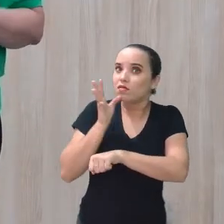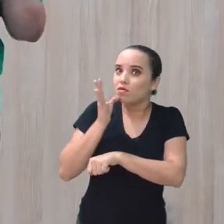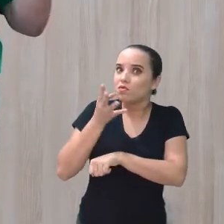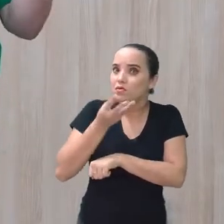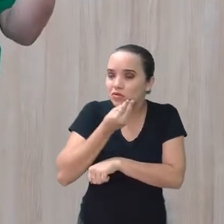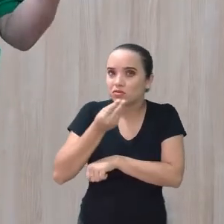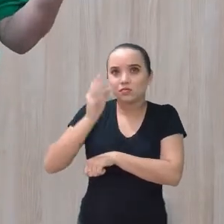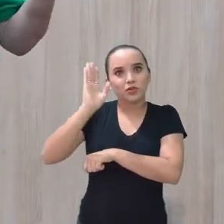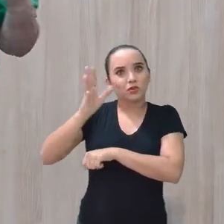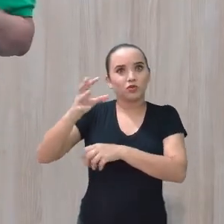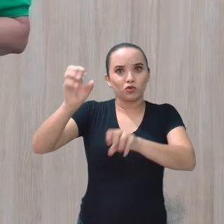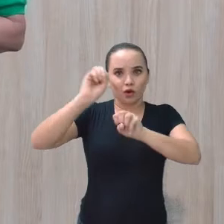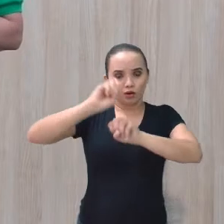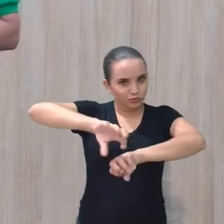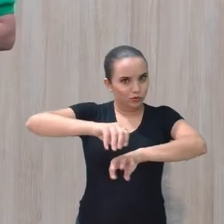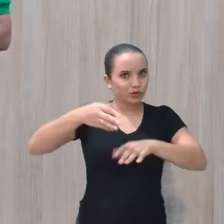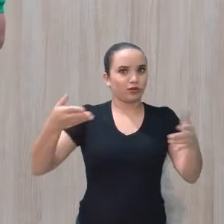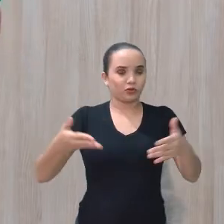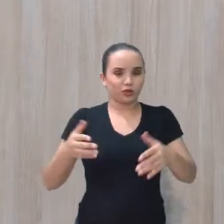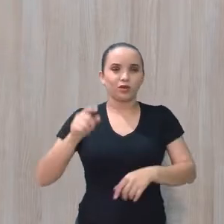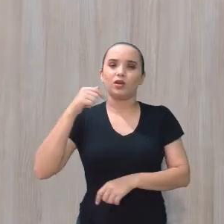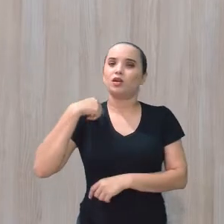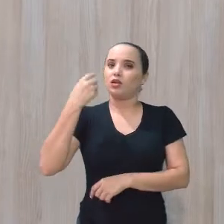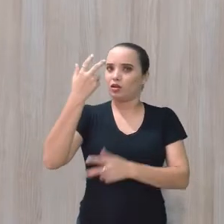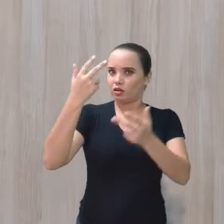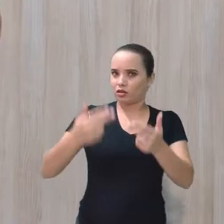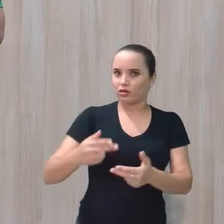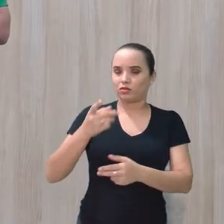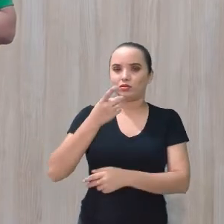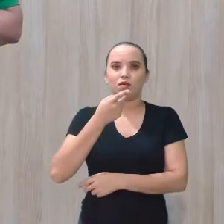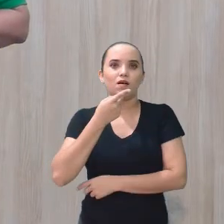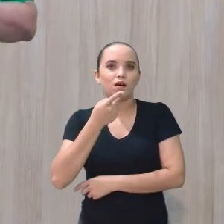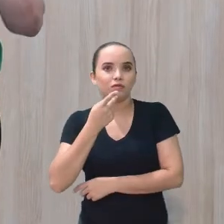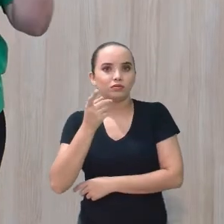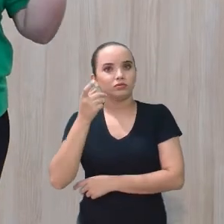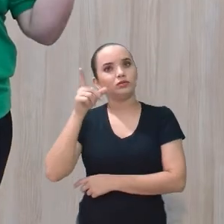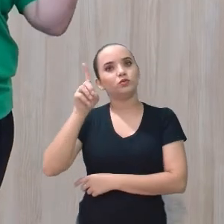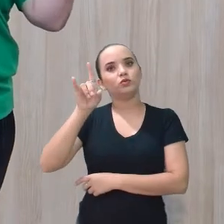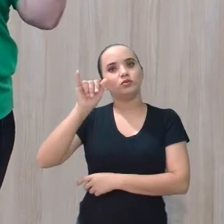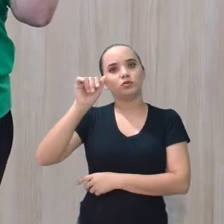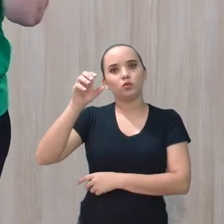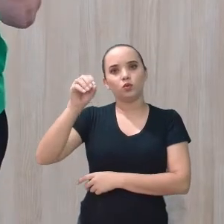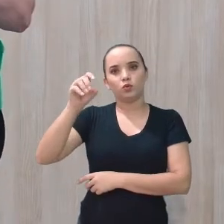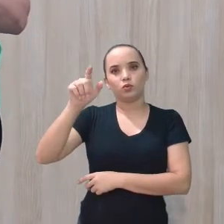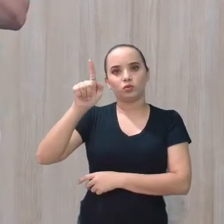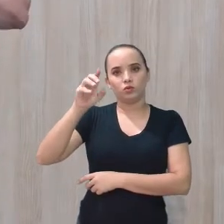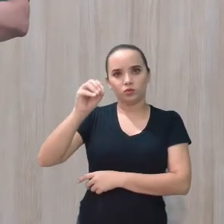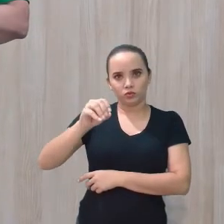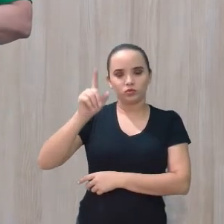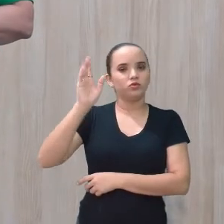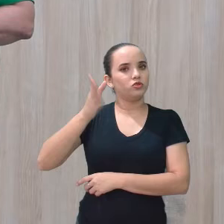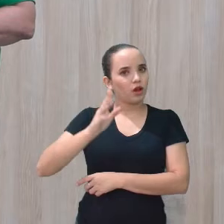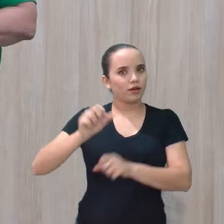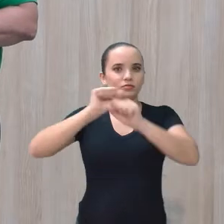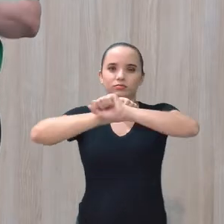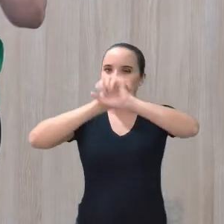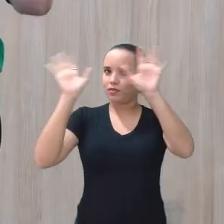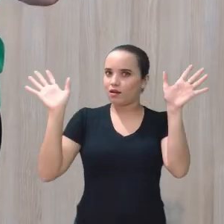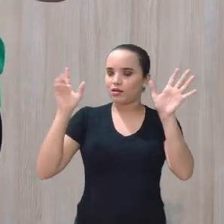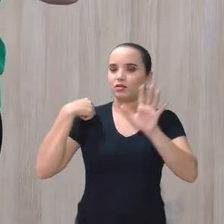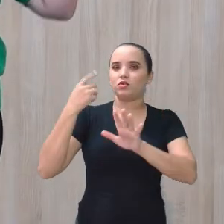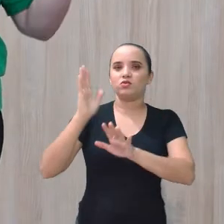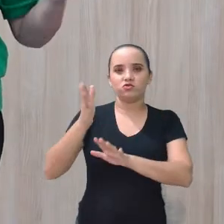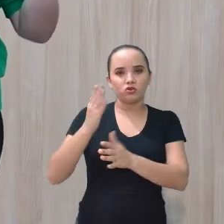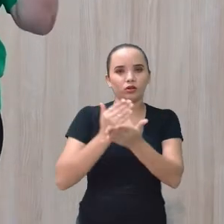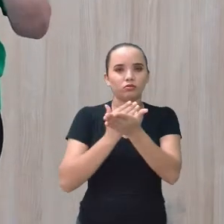acredito, com a fala de Diogo, ficou claro, não é? Desde o início eu trabalhei as